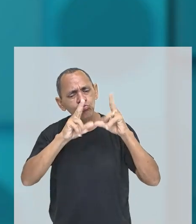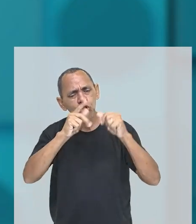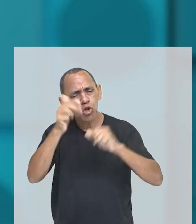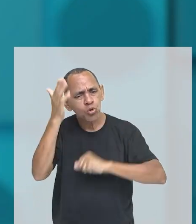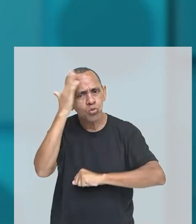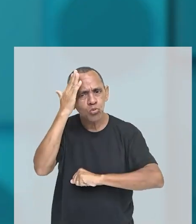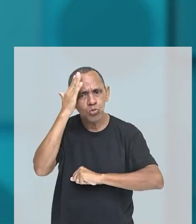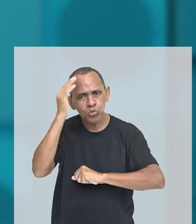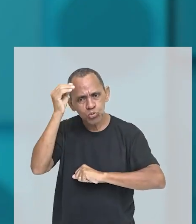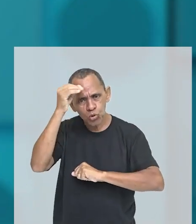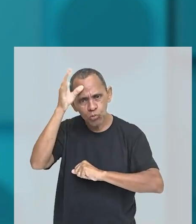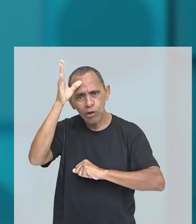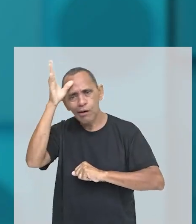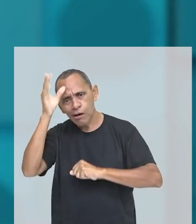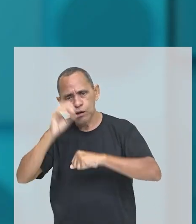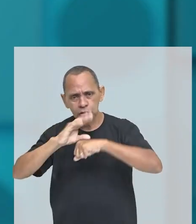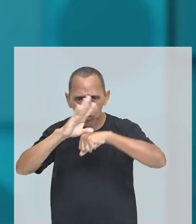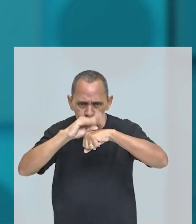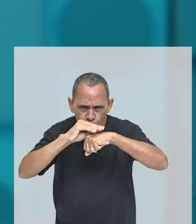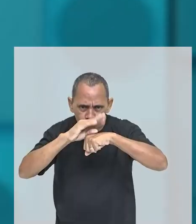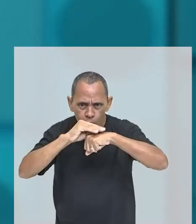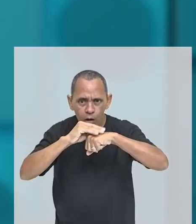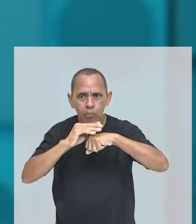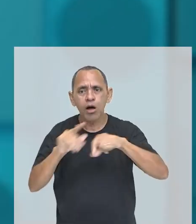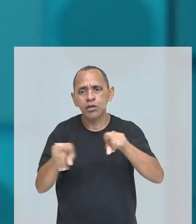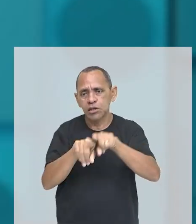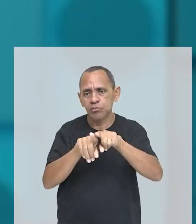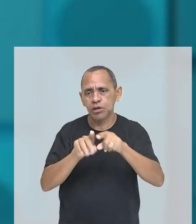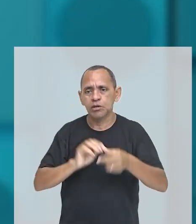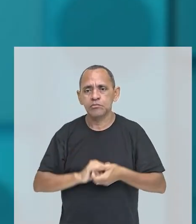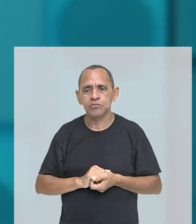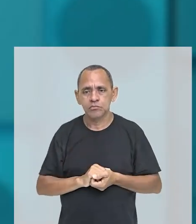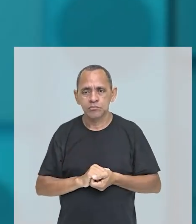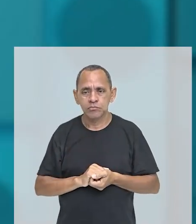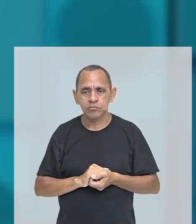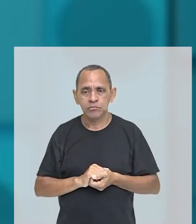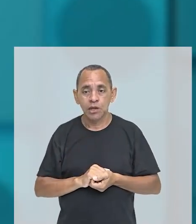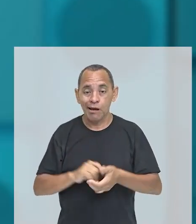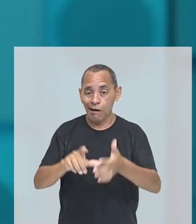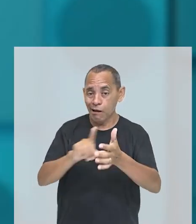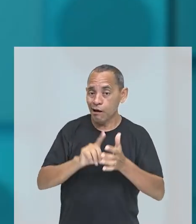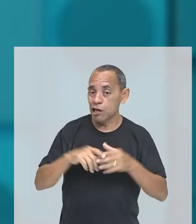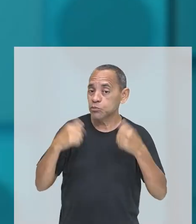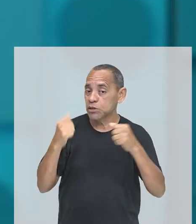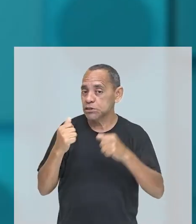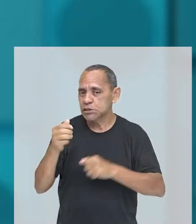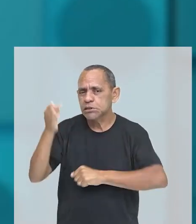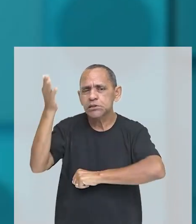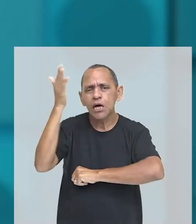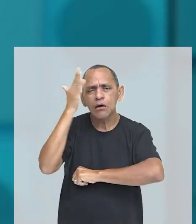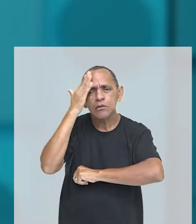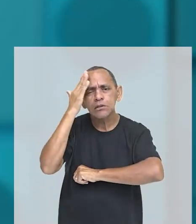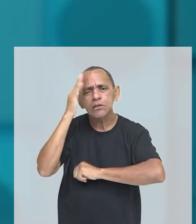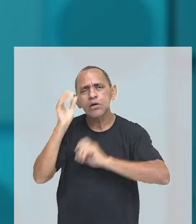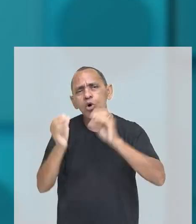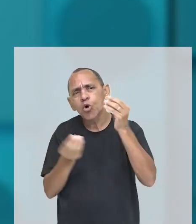Antes da gente mostrar aí a pergunta relacionada ao texto, para compreender um texto é importante a gente prestar